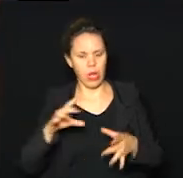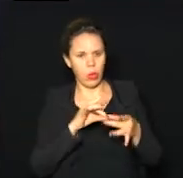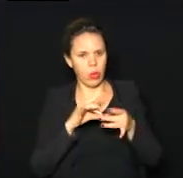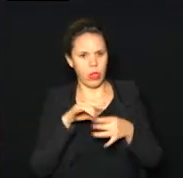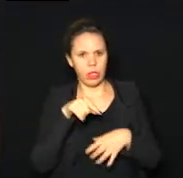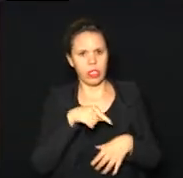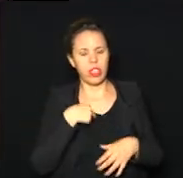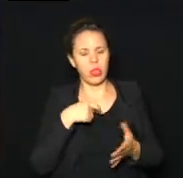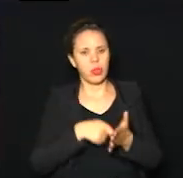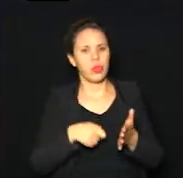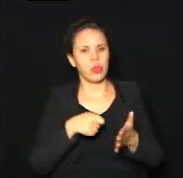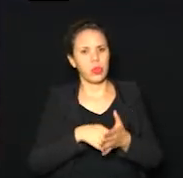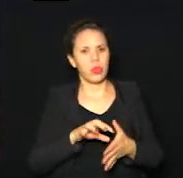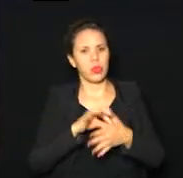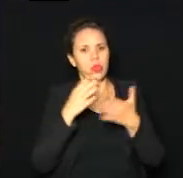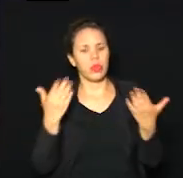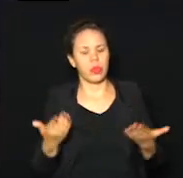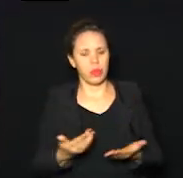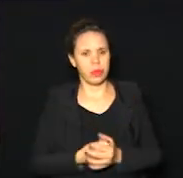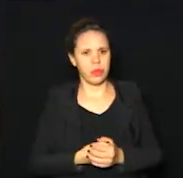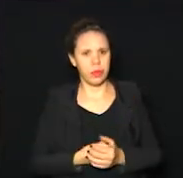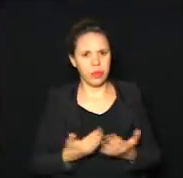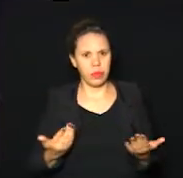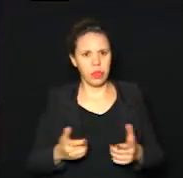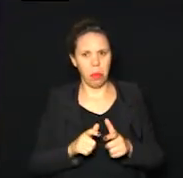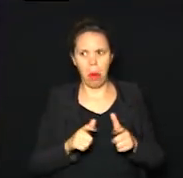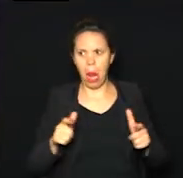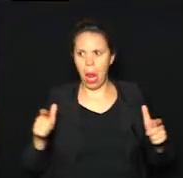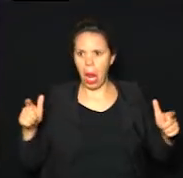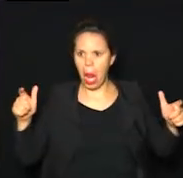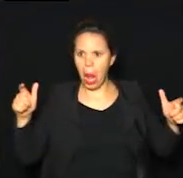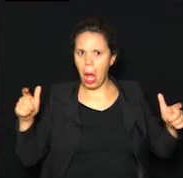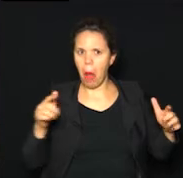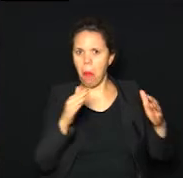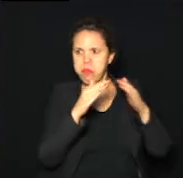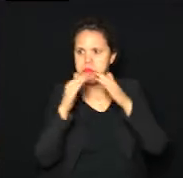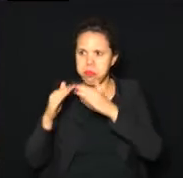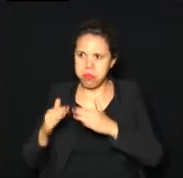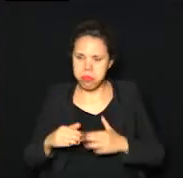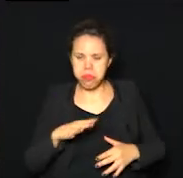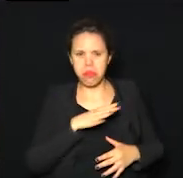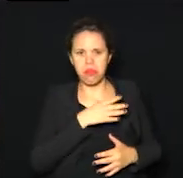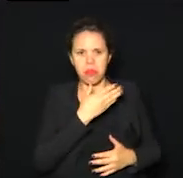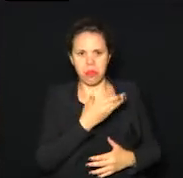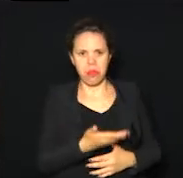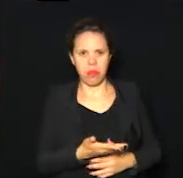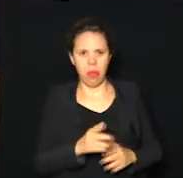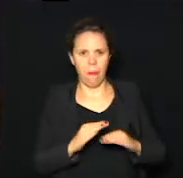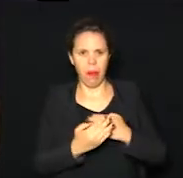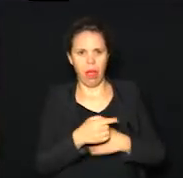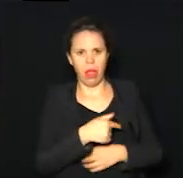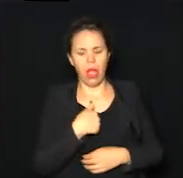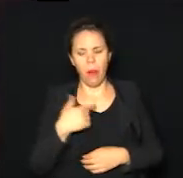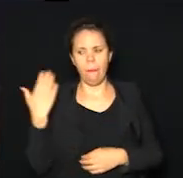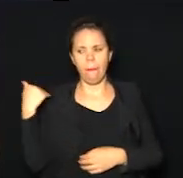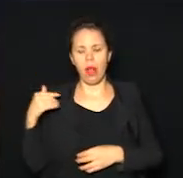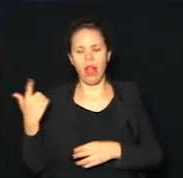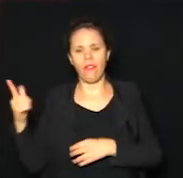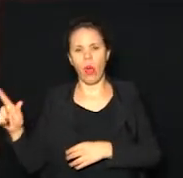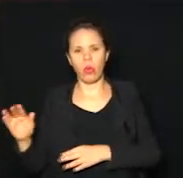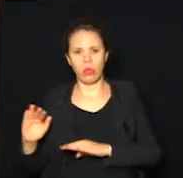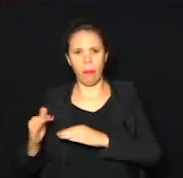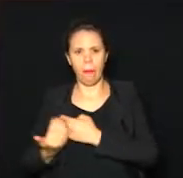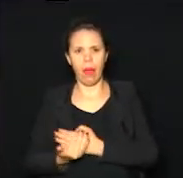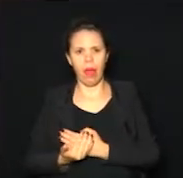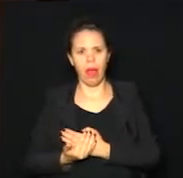movimento estudantil, e hoje a Vila União é um dos maiores complexos habitacional da nossa cidade. Morava no Parque Piranga, naquela região